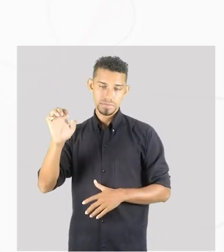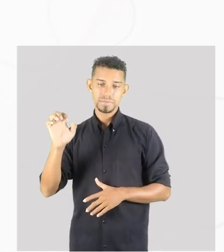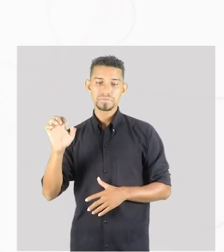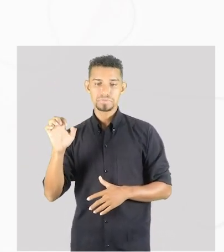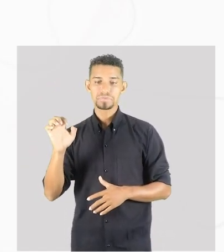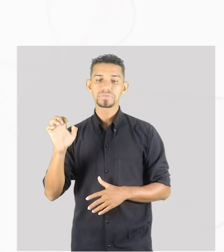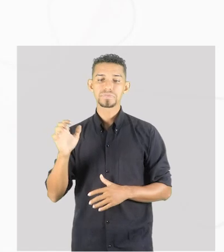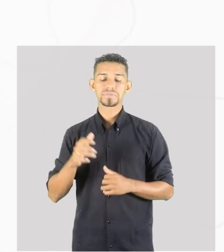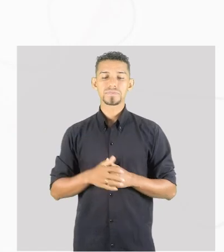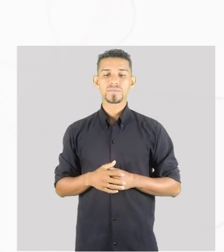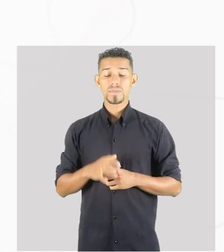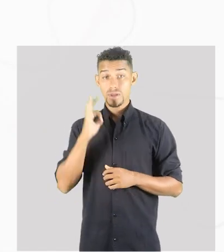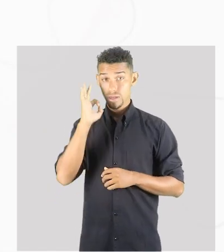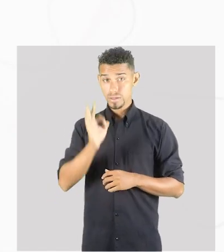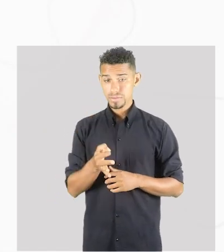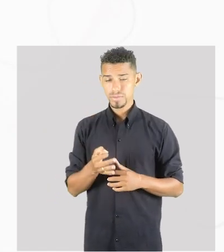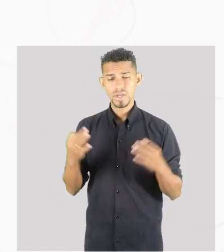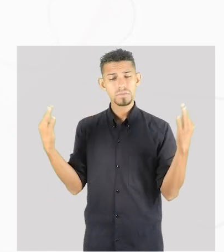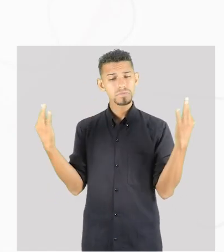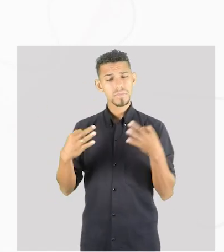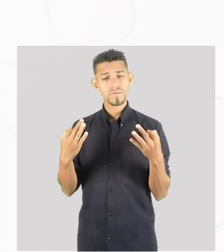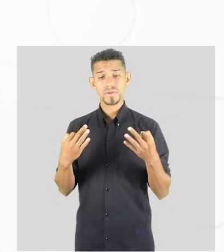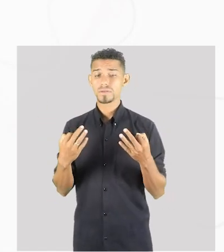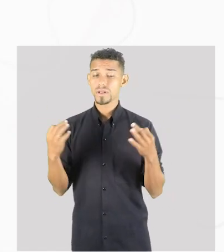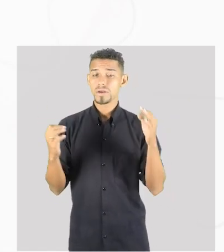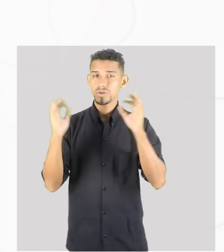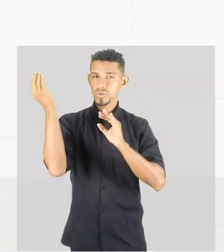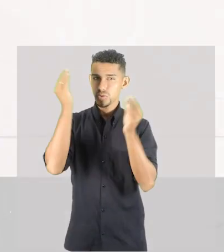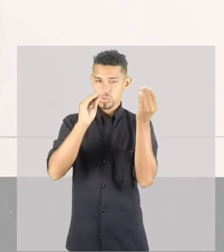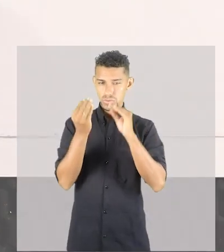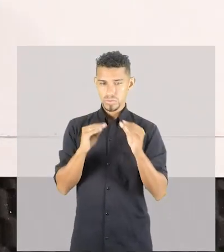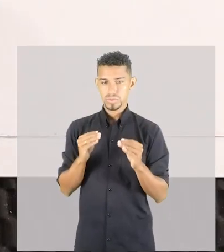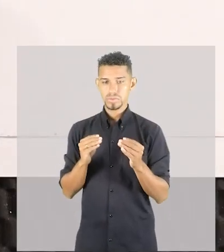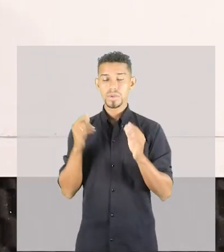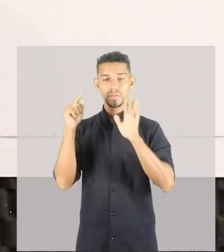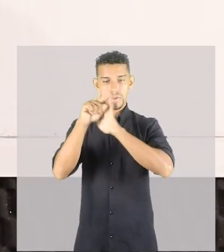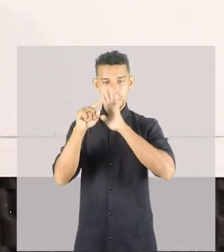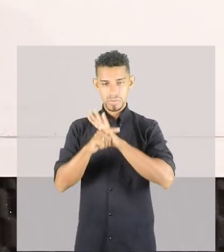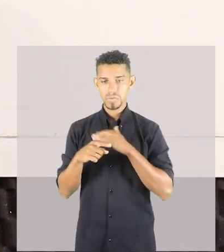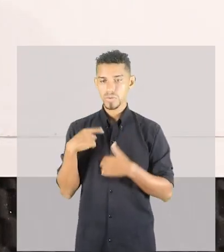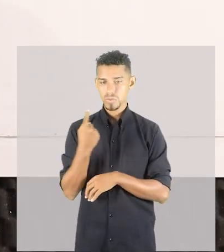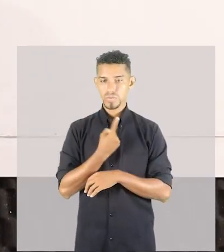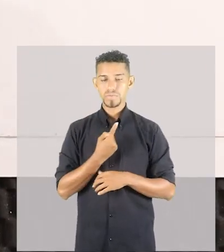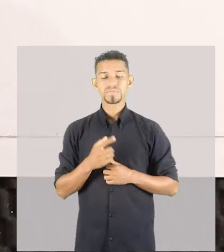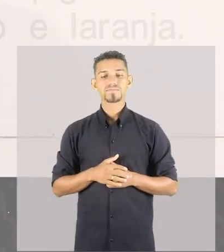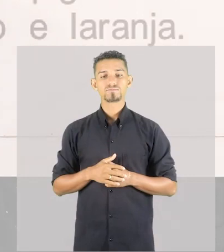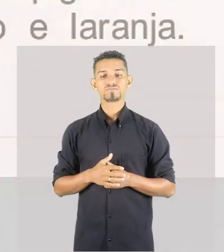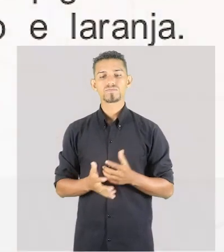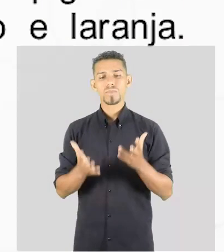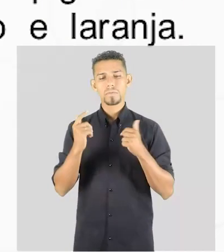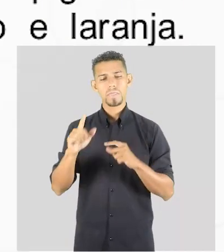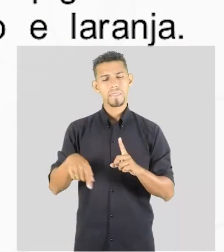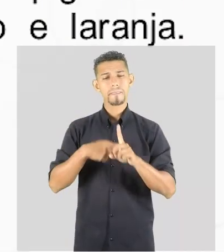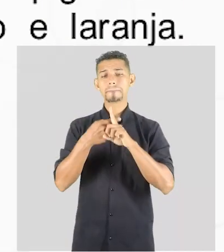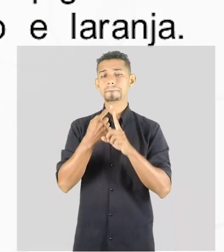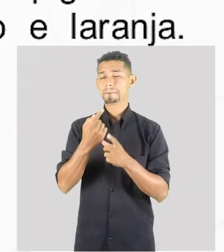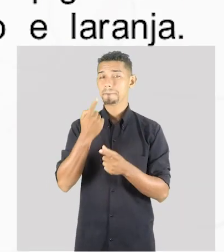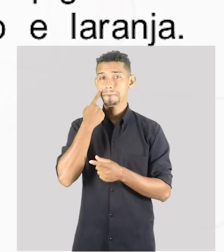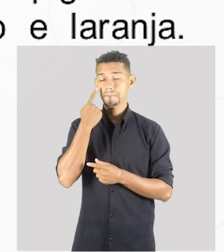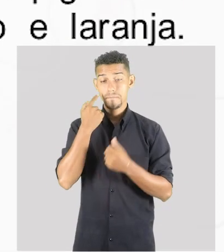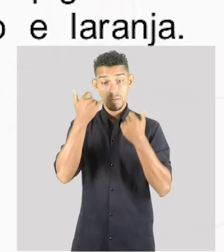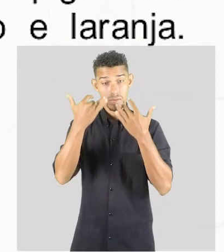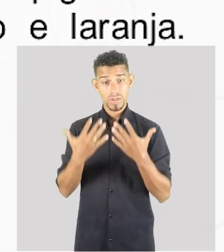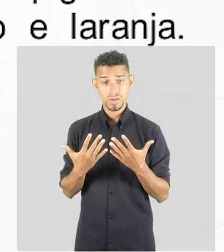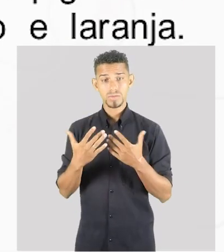marcar, tá certo? Então, perfeita aí a construção dessa questão pra gente. Vamos aí para mais uma que fala o seguinte.